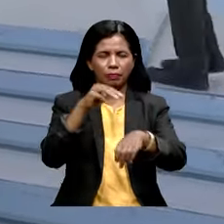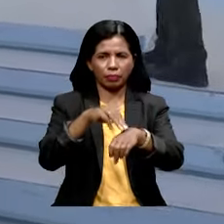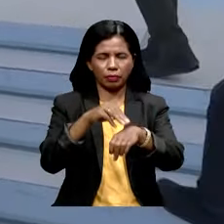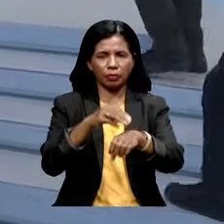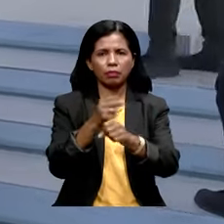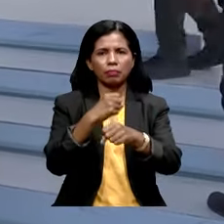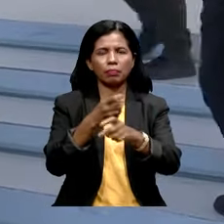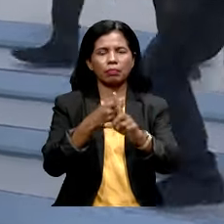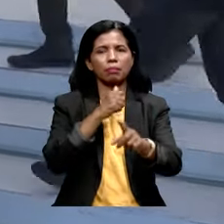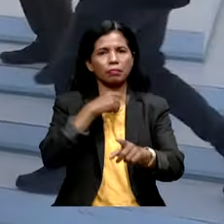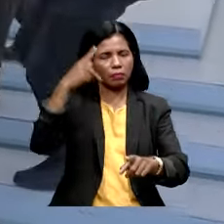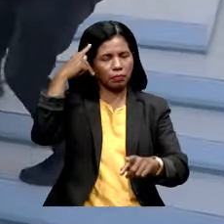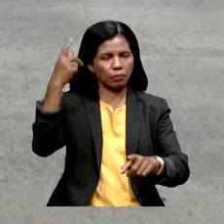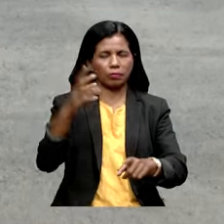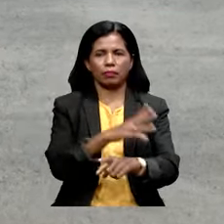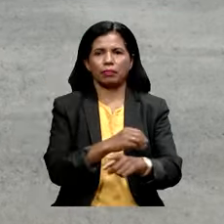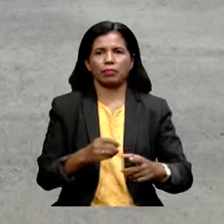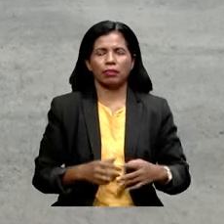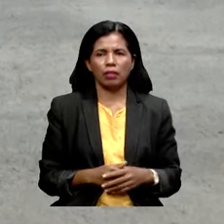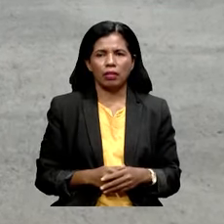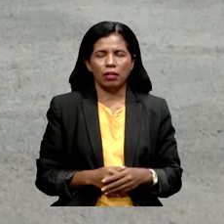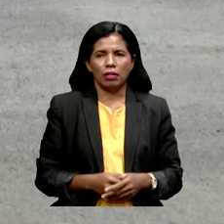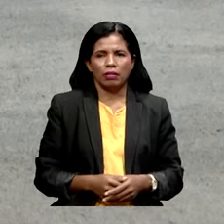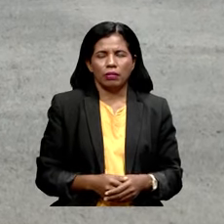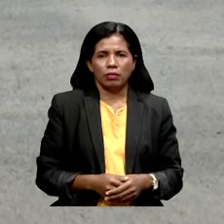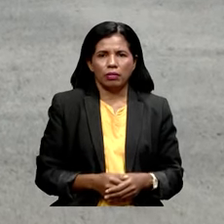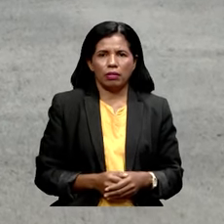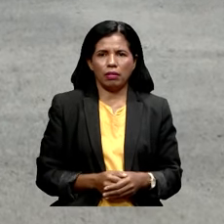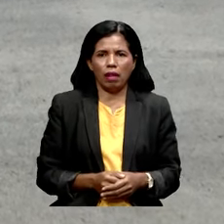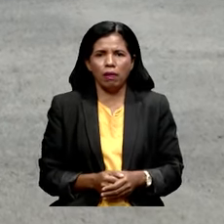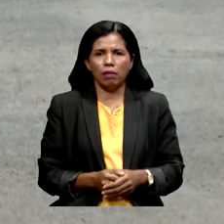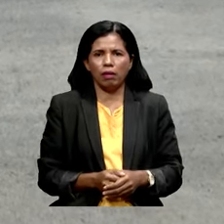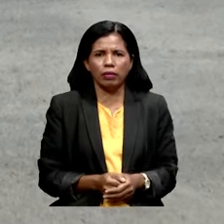preside su santidad de Papa Francisco. Abraham Amaral, Dilman Suzeti, Yemen.